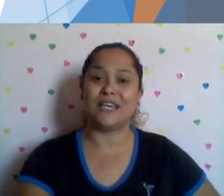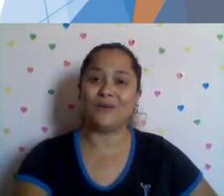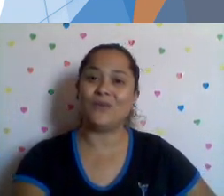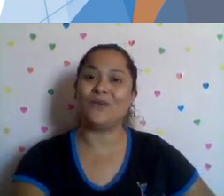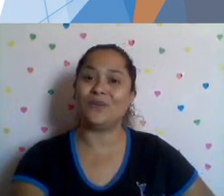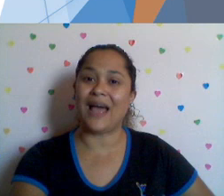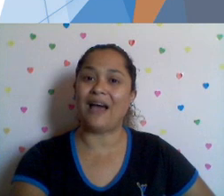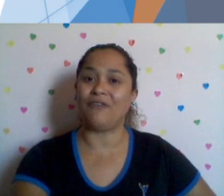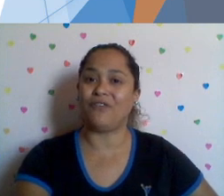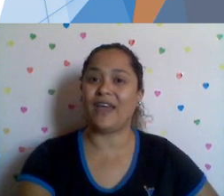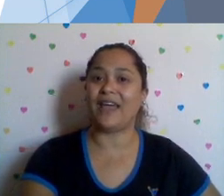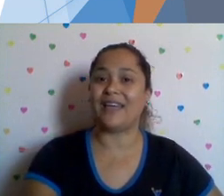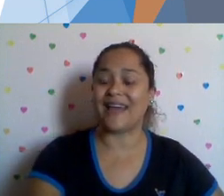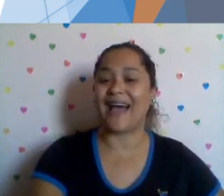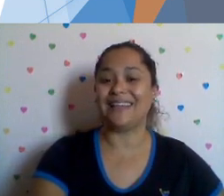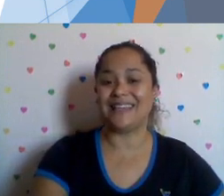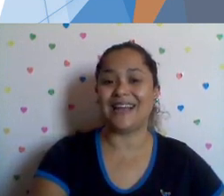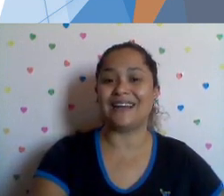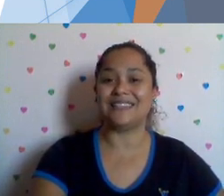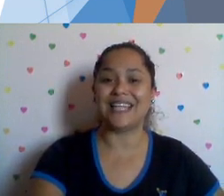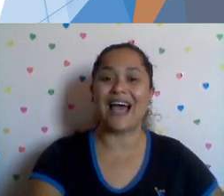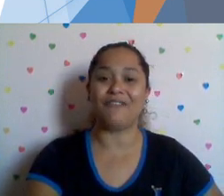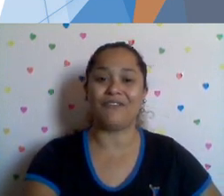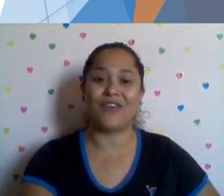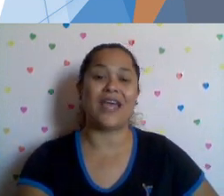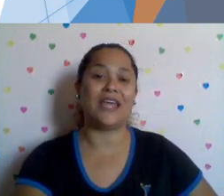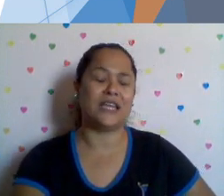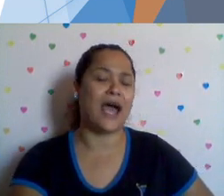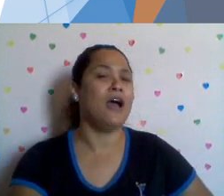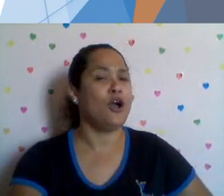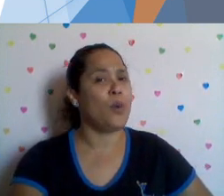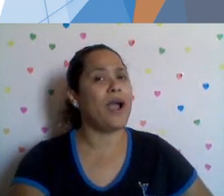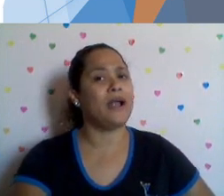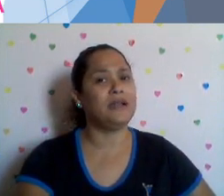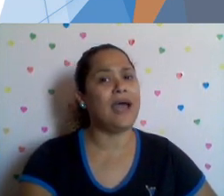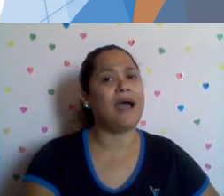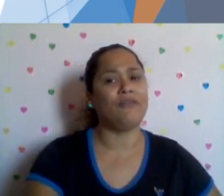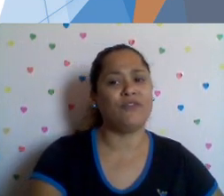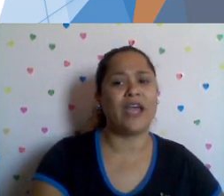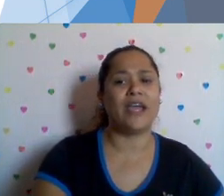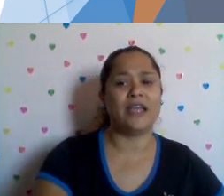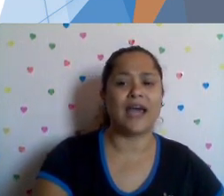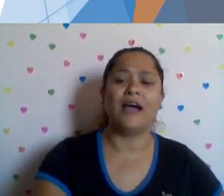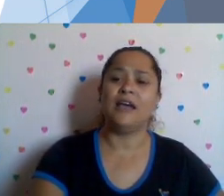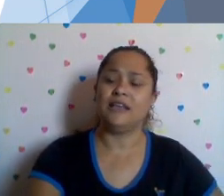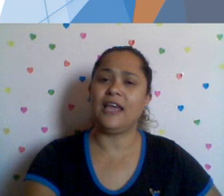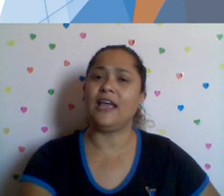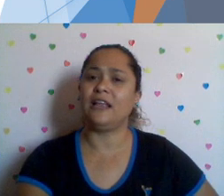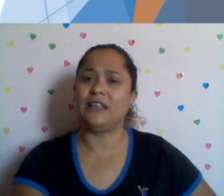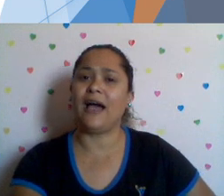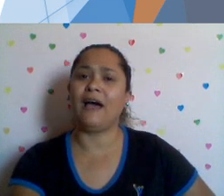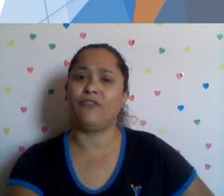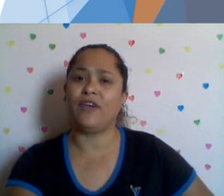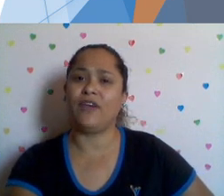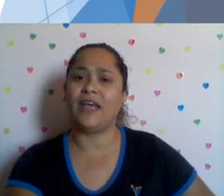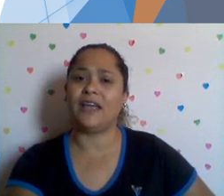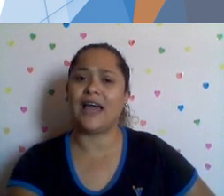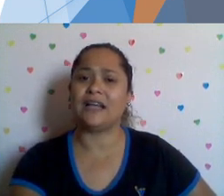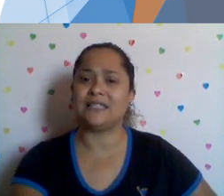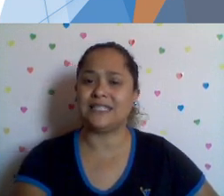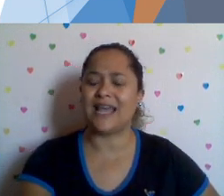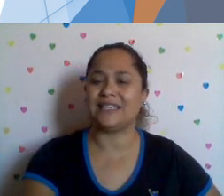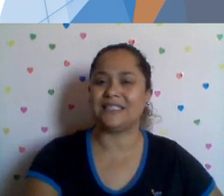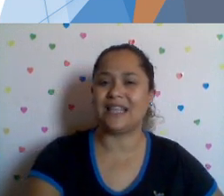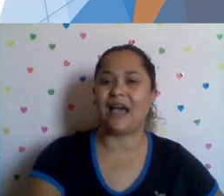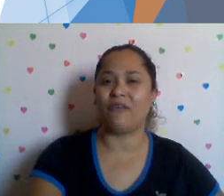Domingo, segunda-feira, terça-feira, quarta-feira,